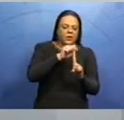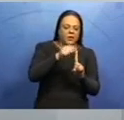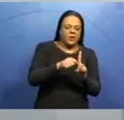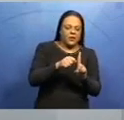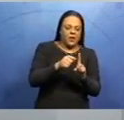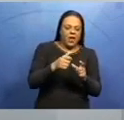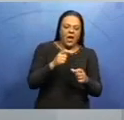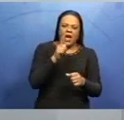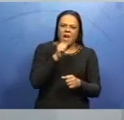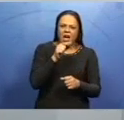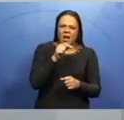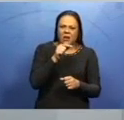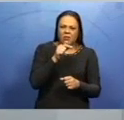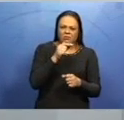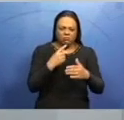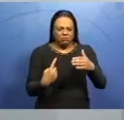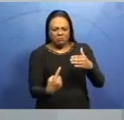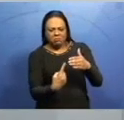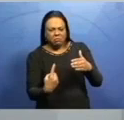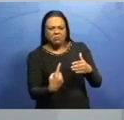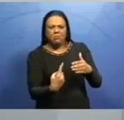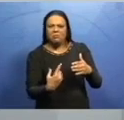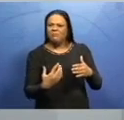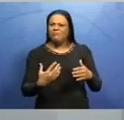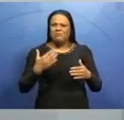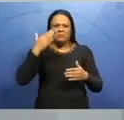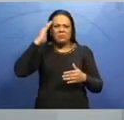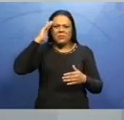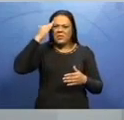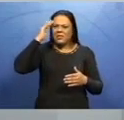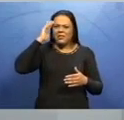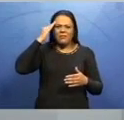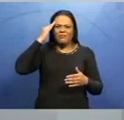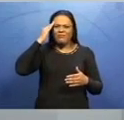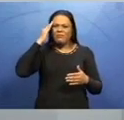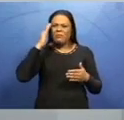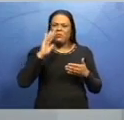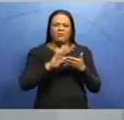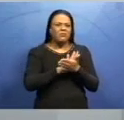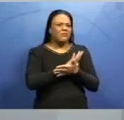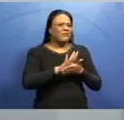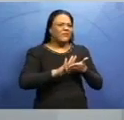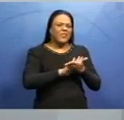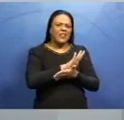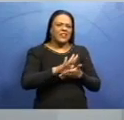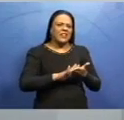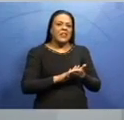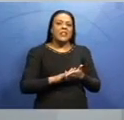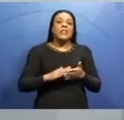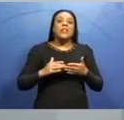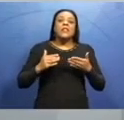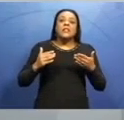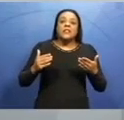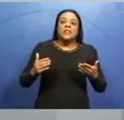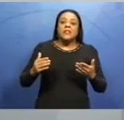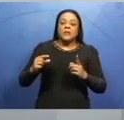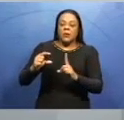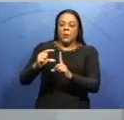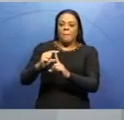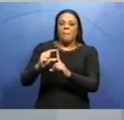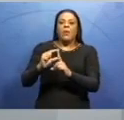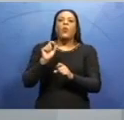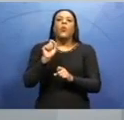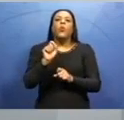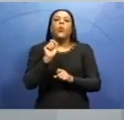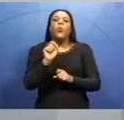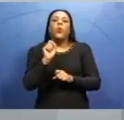liquidificador. Deu para entender alguma coisa? Não, né? Essas palavras que estão grifadas são os